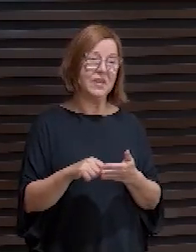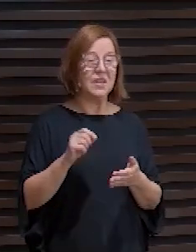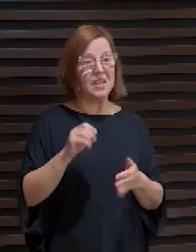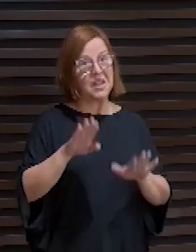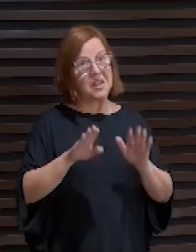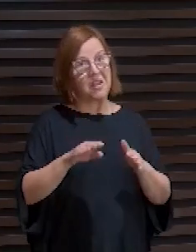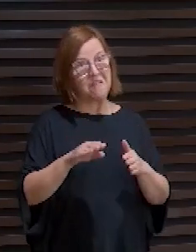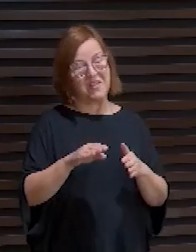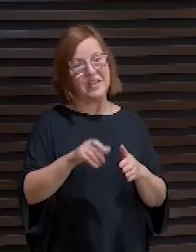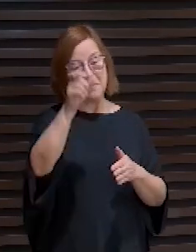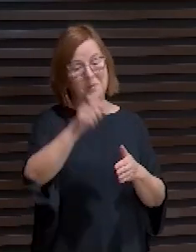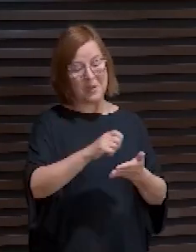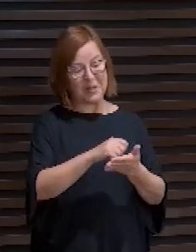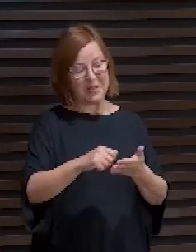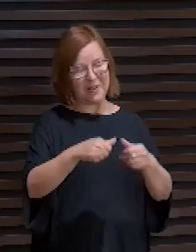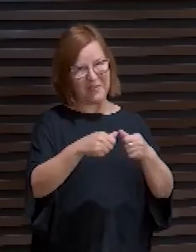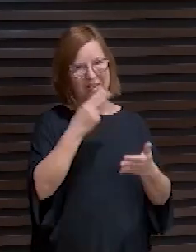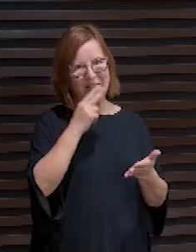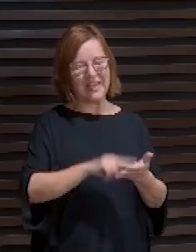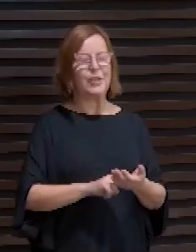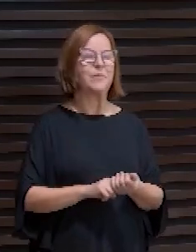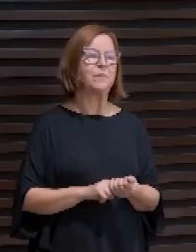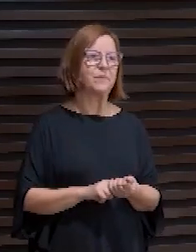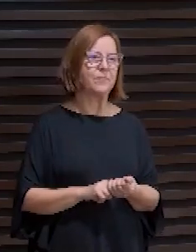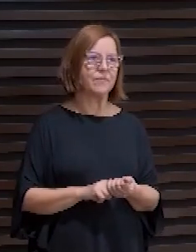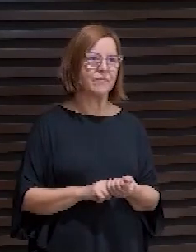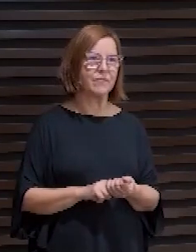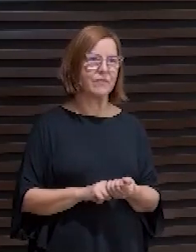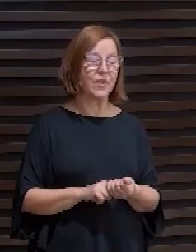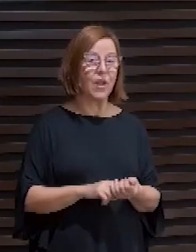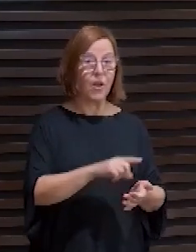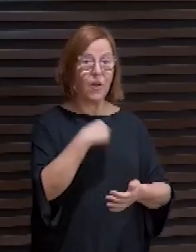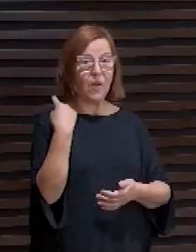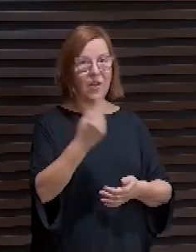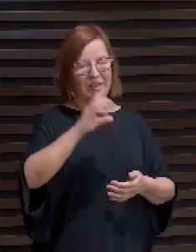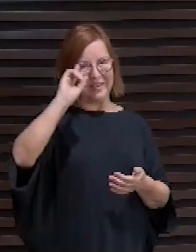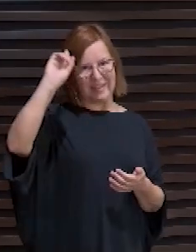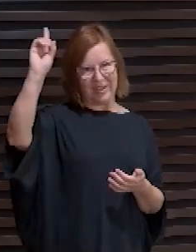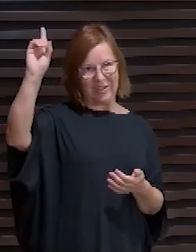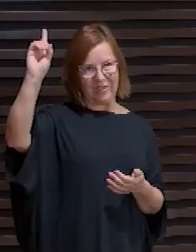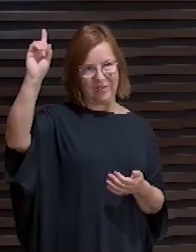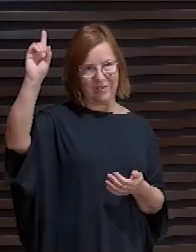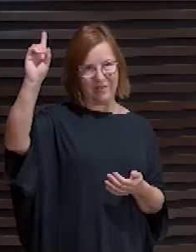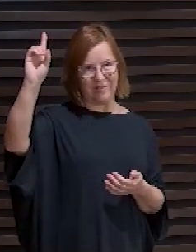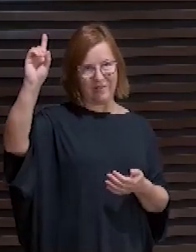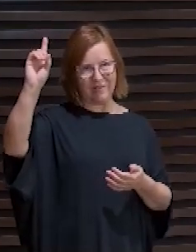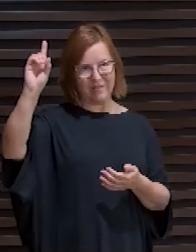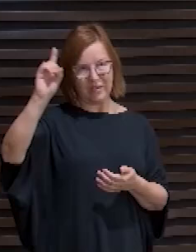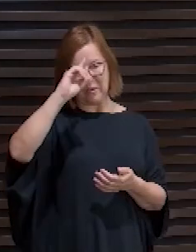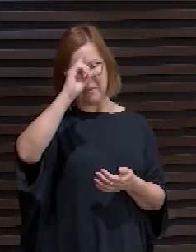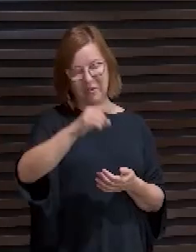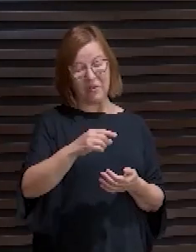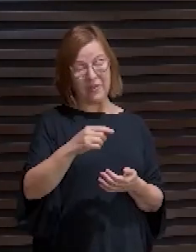Então, queridos, durante a história, o nosso Deus, ele enviou 3 tipos